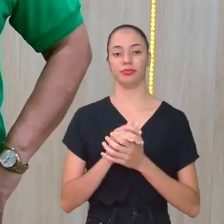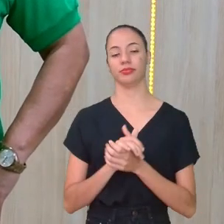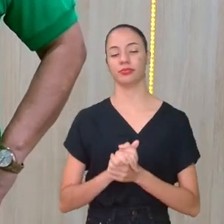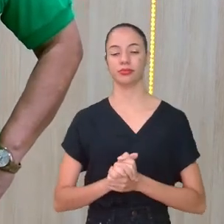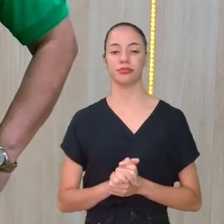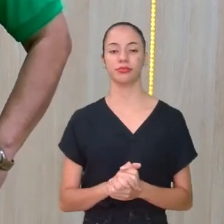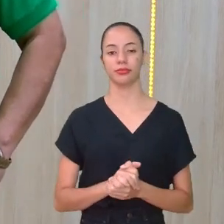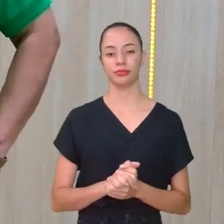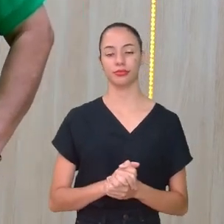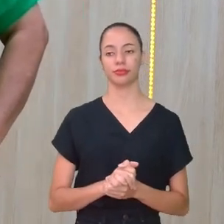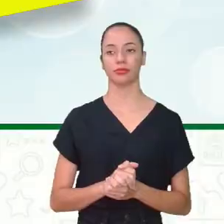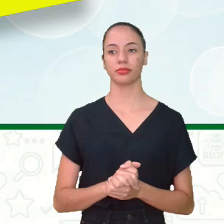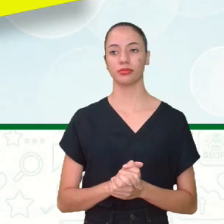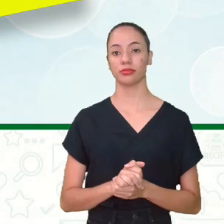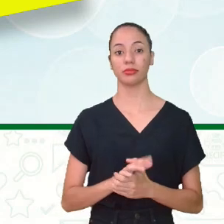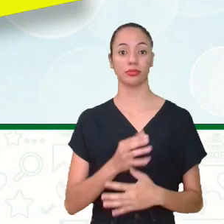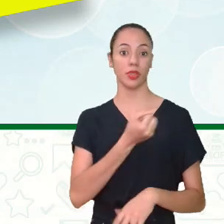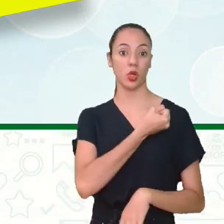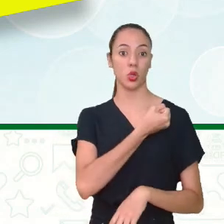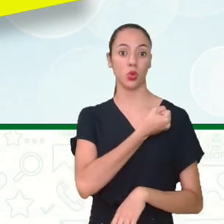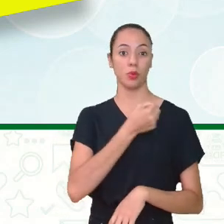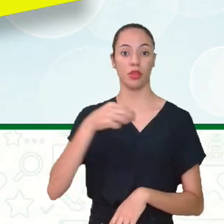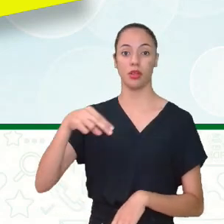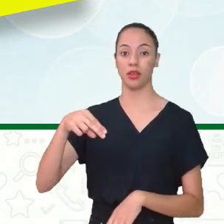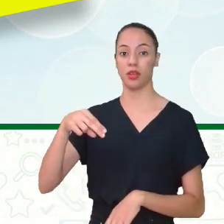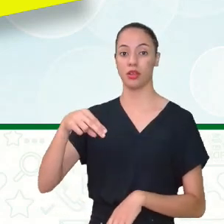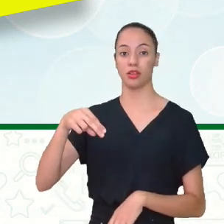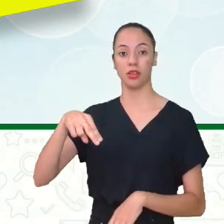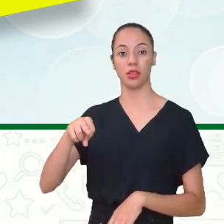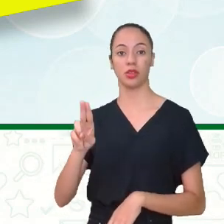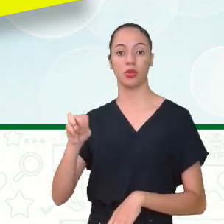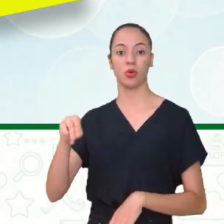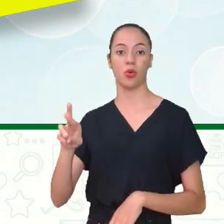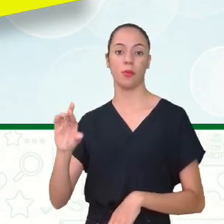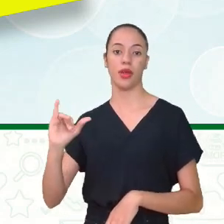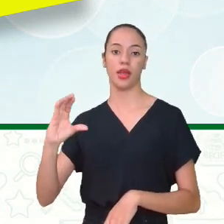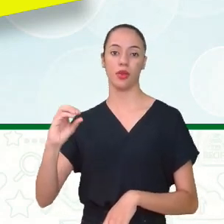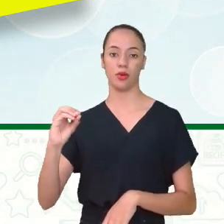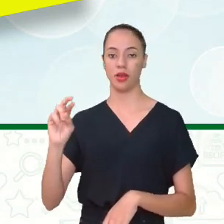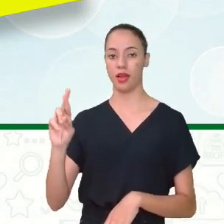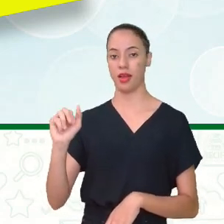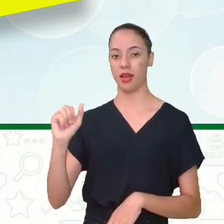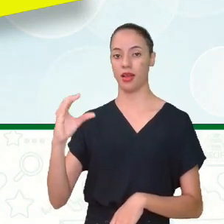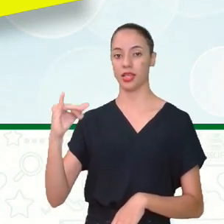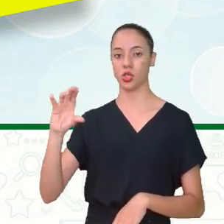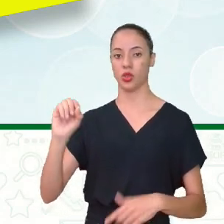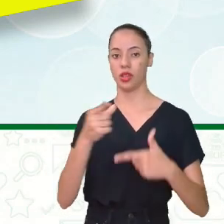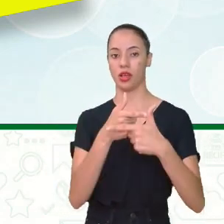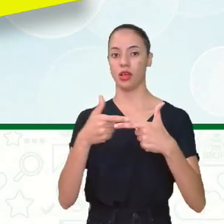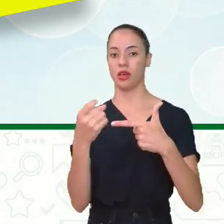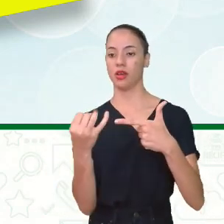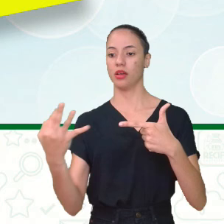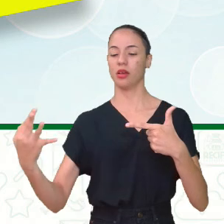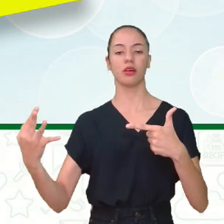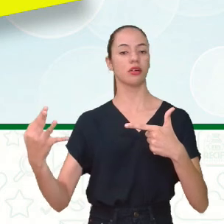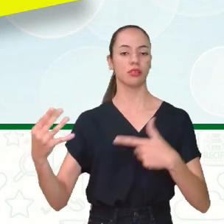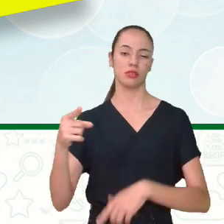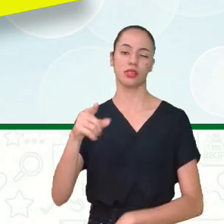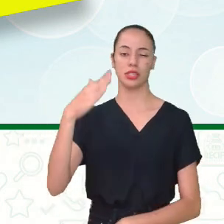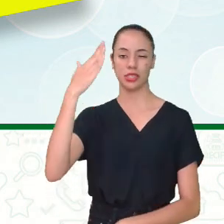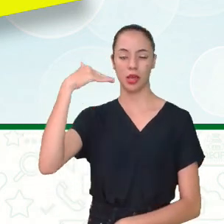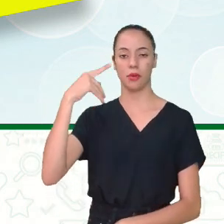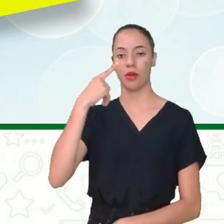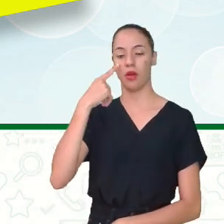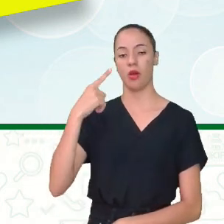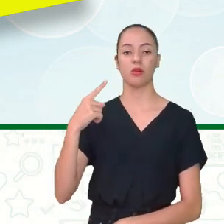só. Números racionais na reta numérica, né? Racionais a gente sabe que são